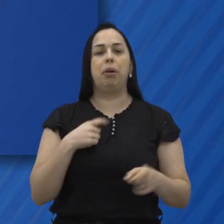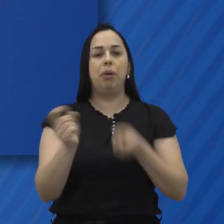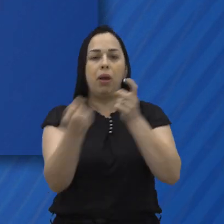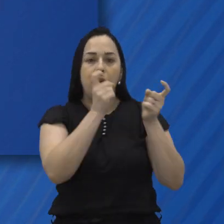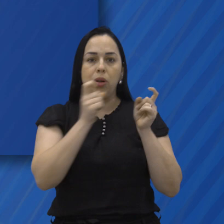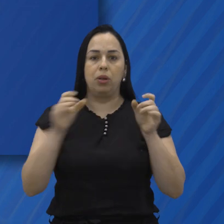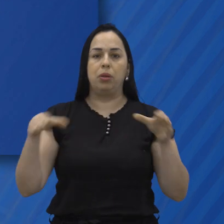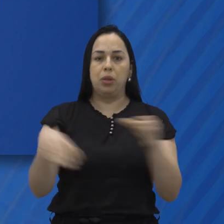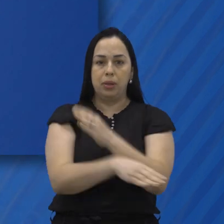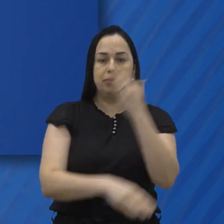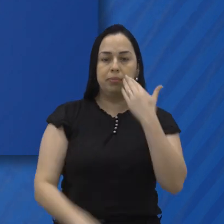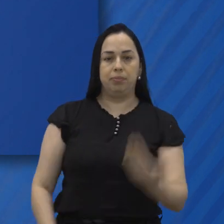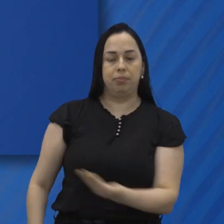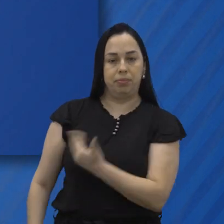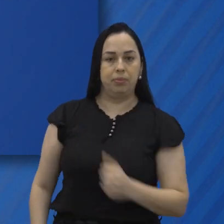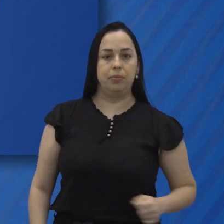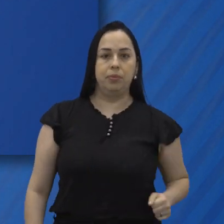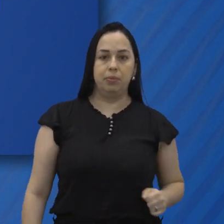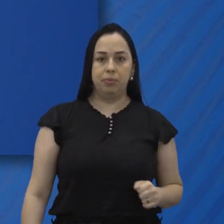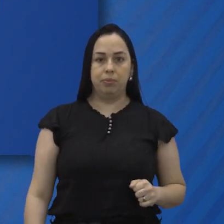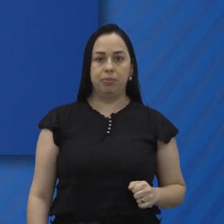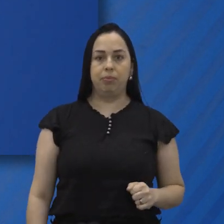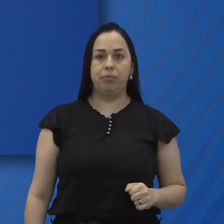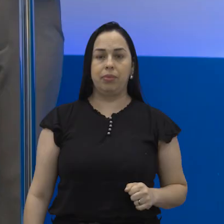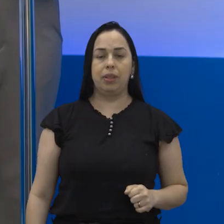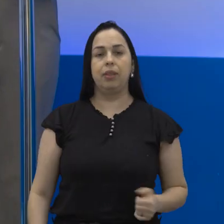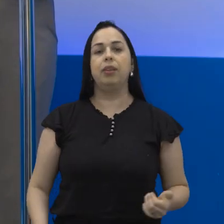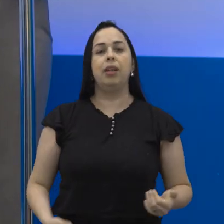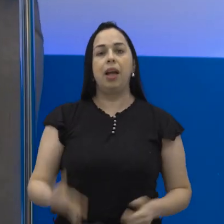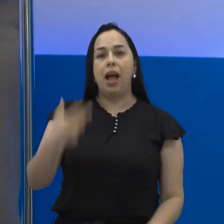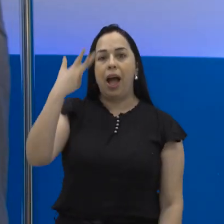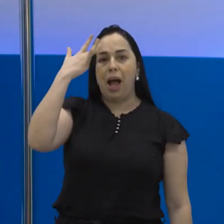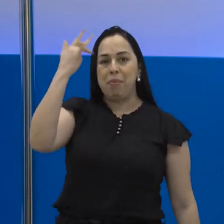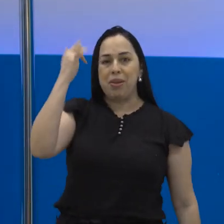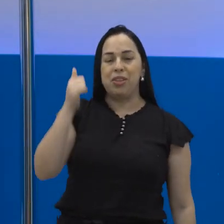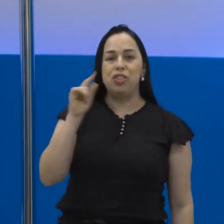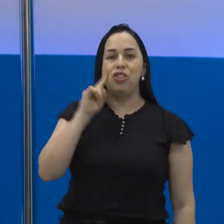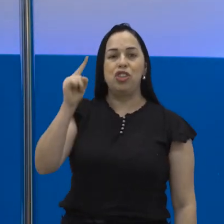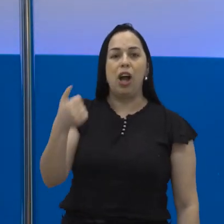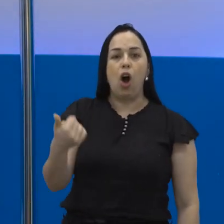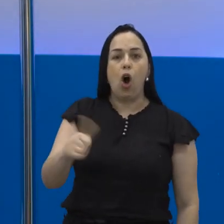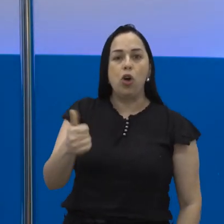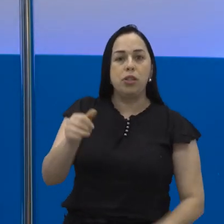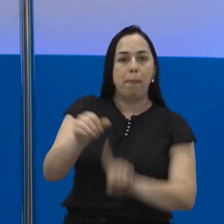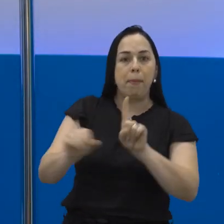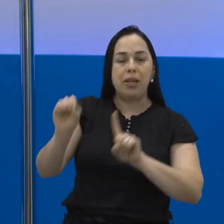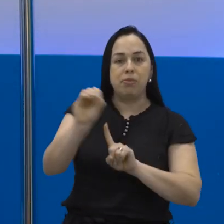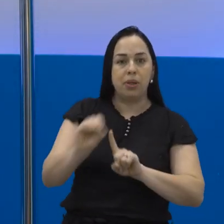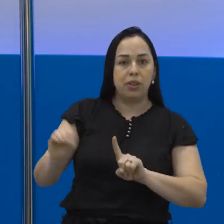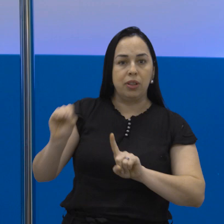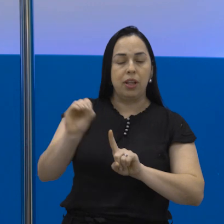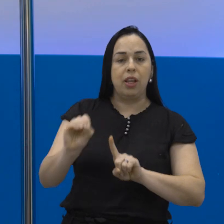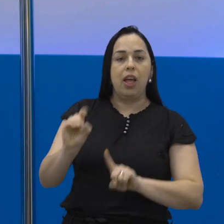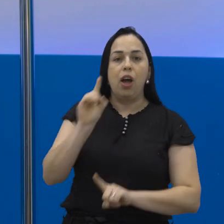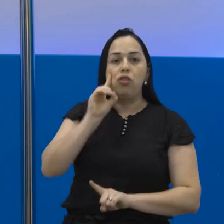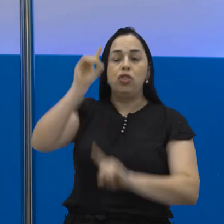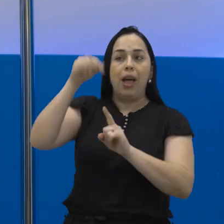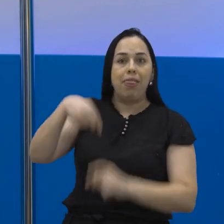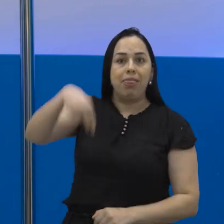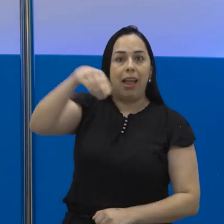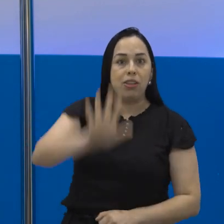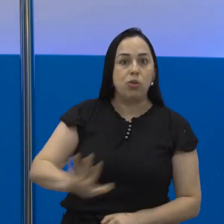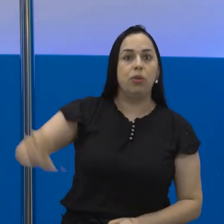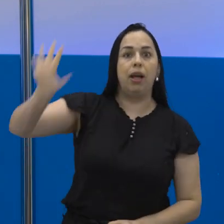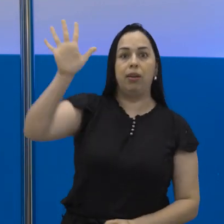confere no nosso site, no ícone Pauta das Sessões. E amanhã, 11 de outubro, é o Dia Nacional da Pessoa com